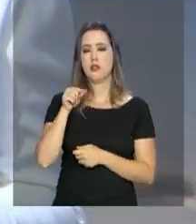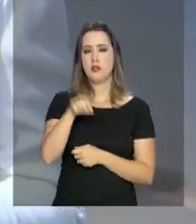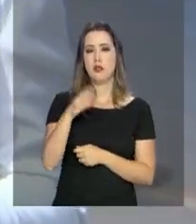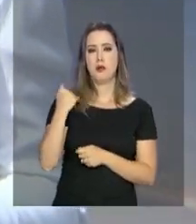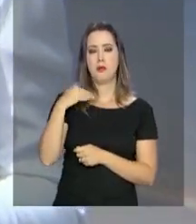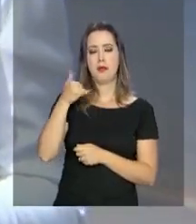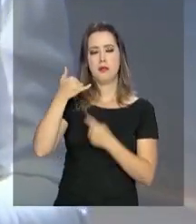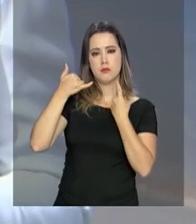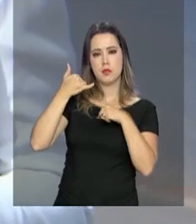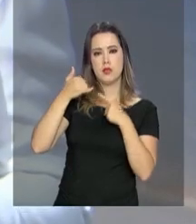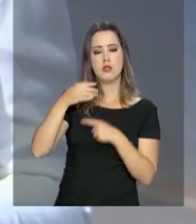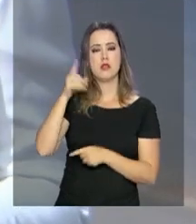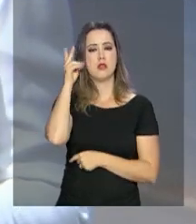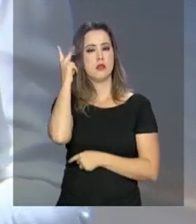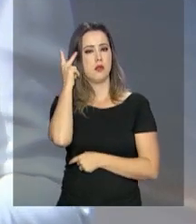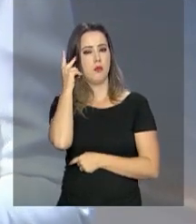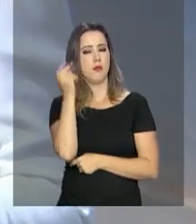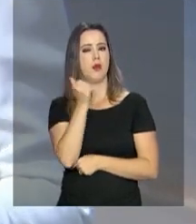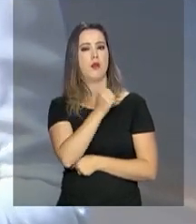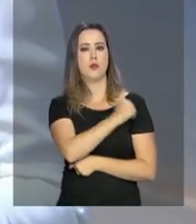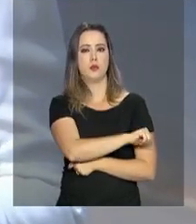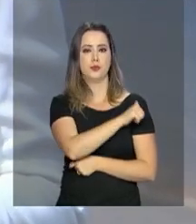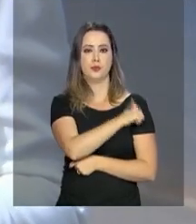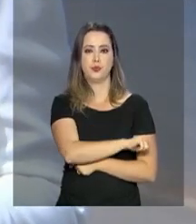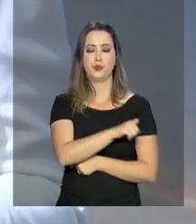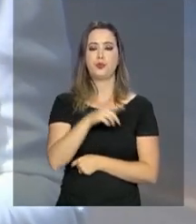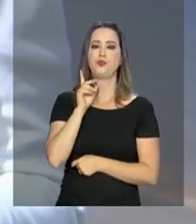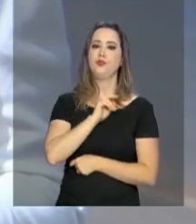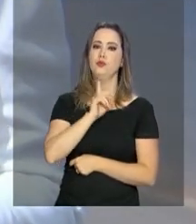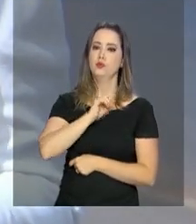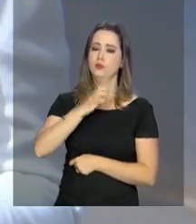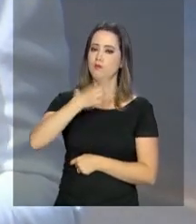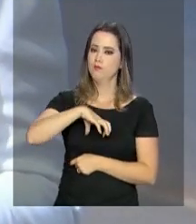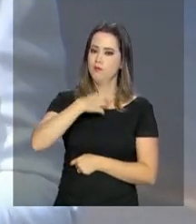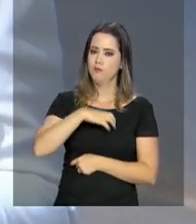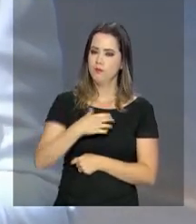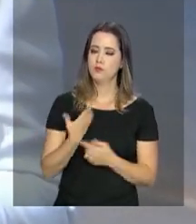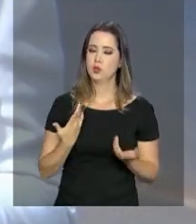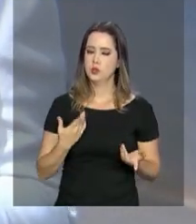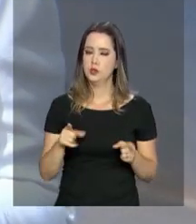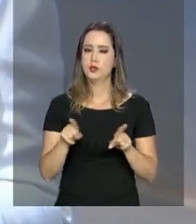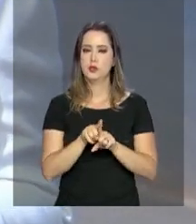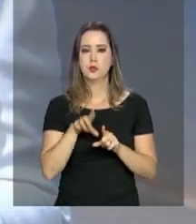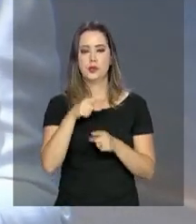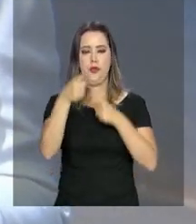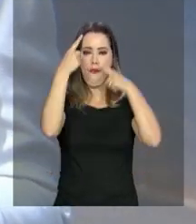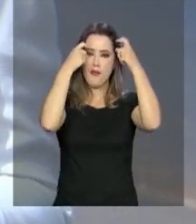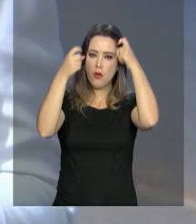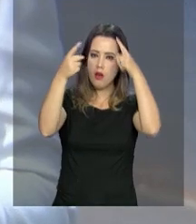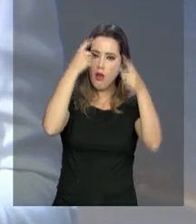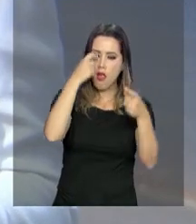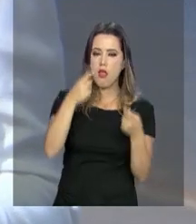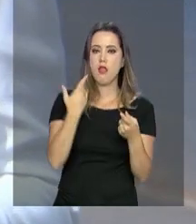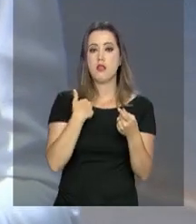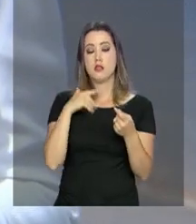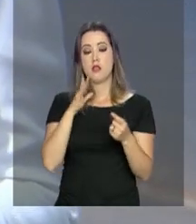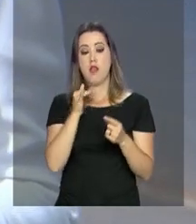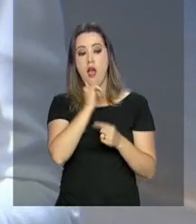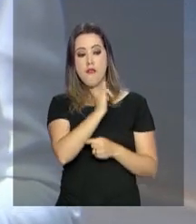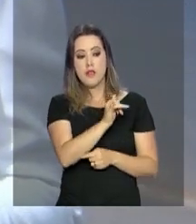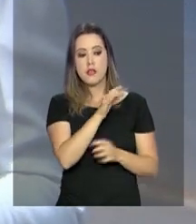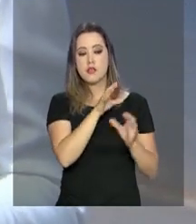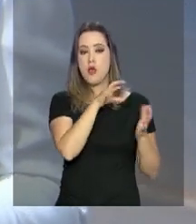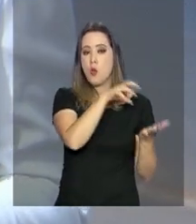paulo rio de janeiro minas gerais e bahia o disque 180 recebe denúncias de violência faz os encaminhamentos necessários